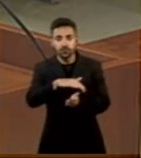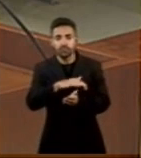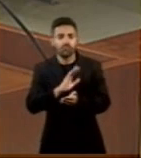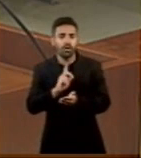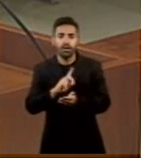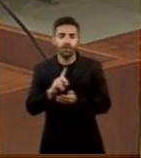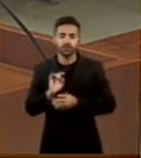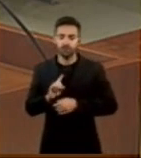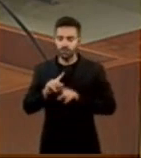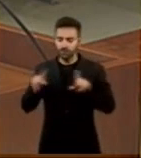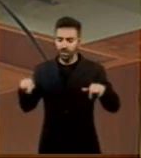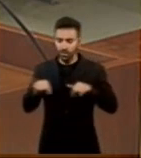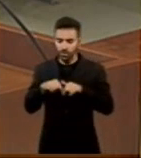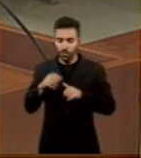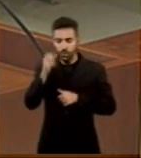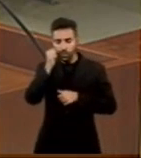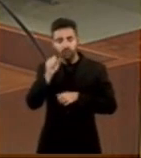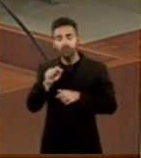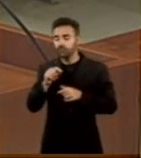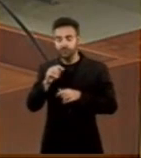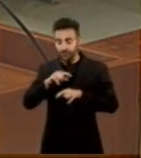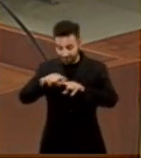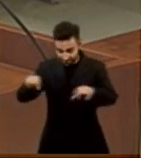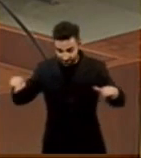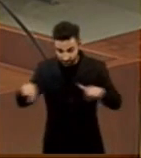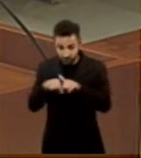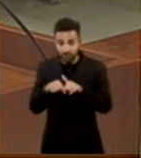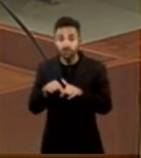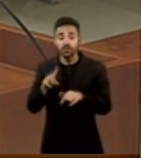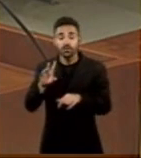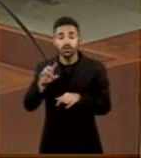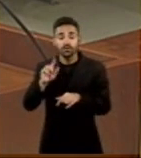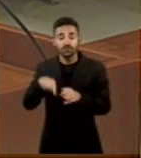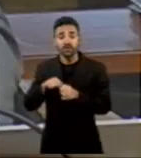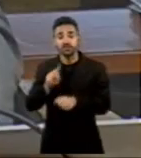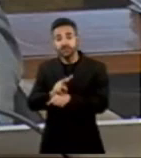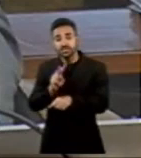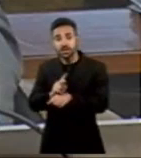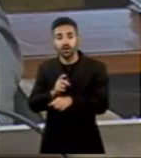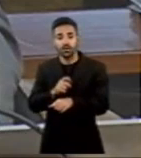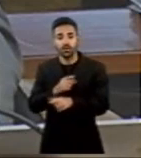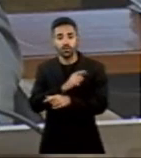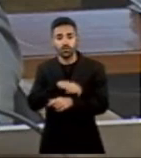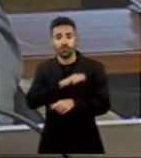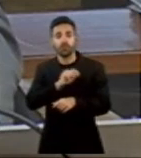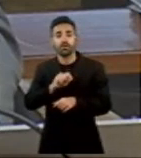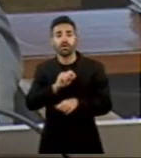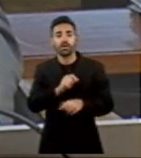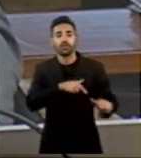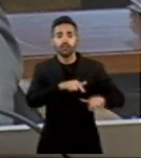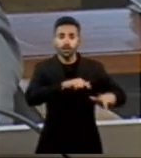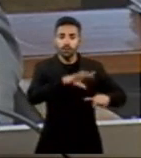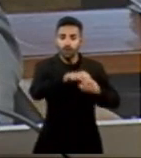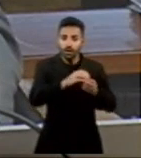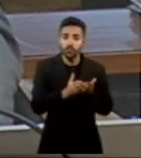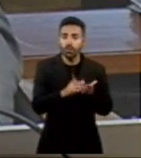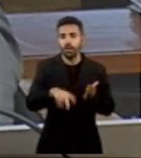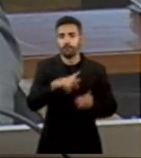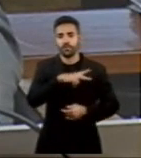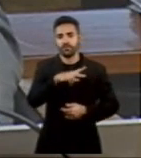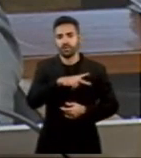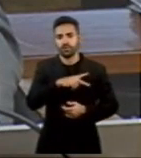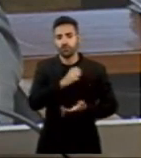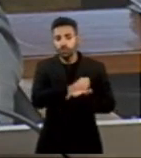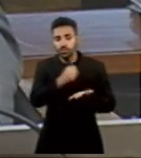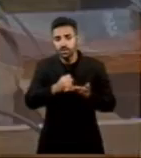de fiscalização. E quem faz operação portuária são empregados privados, contratados por operadores